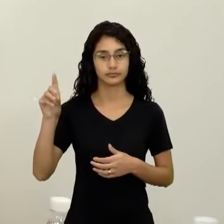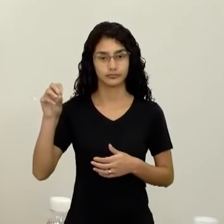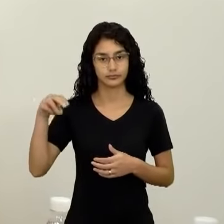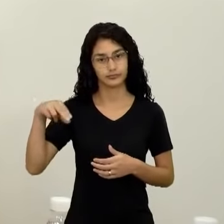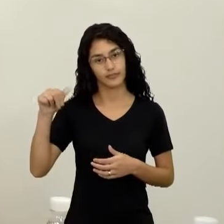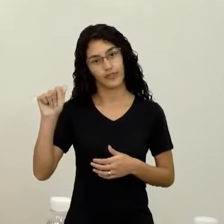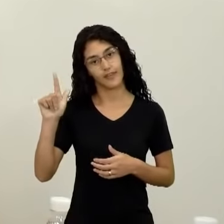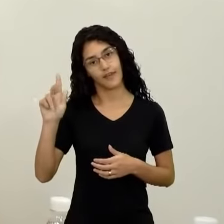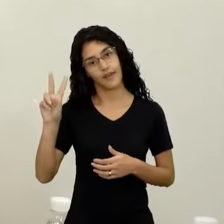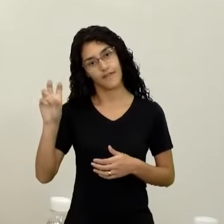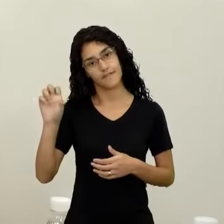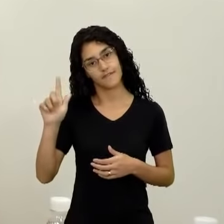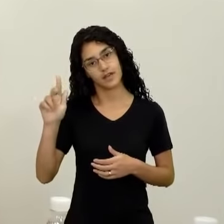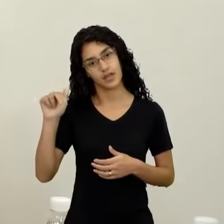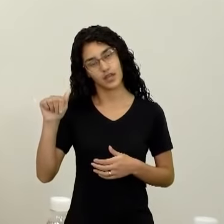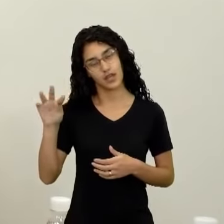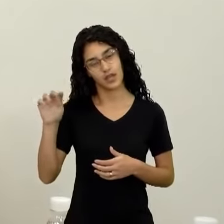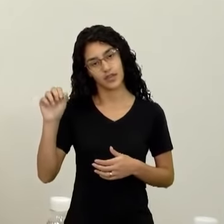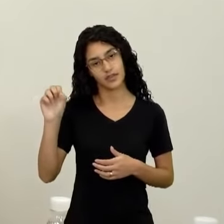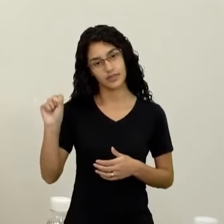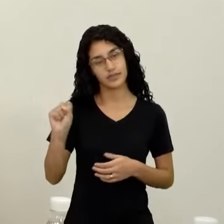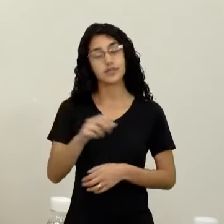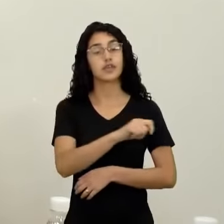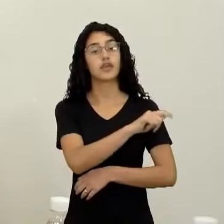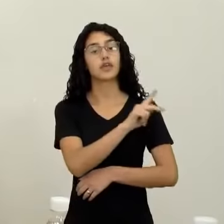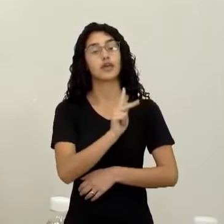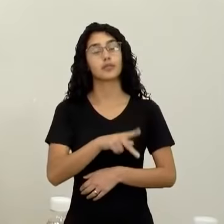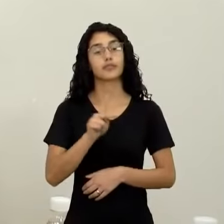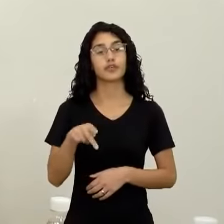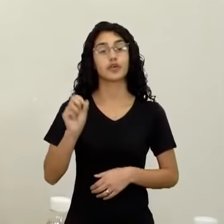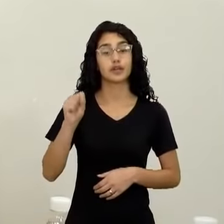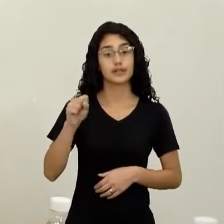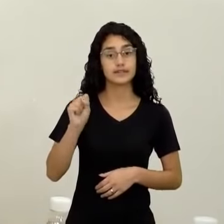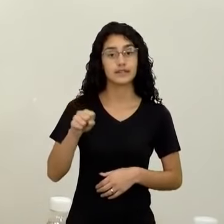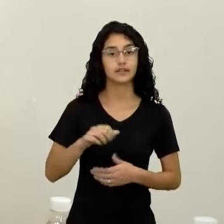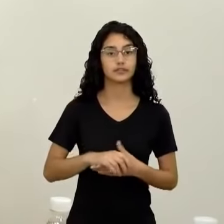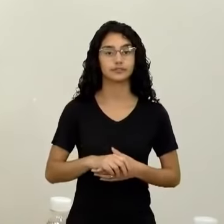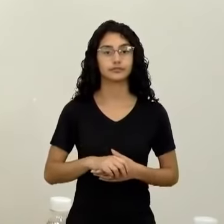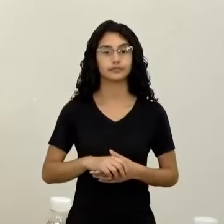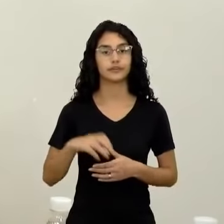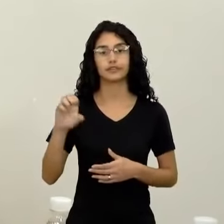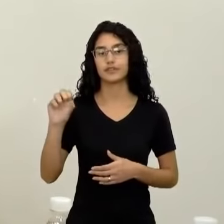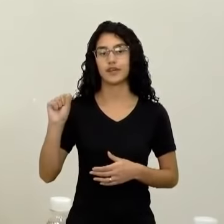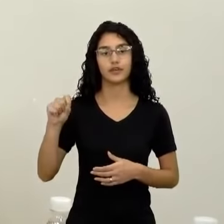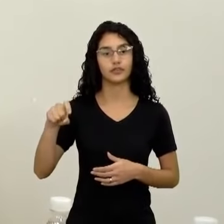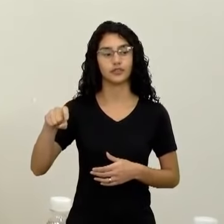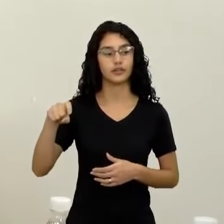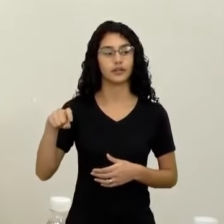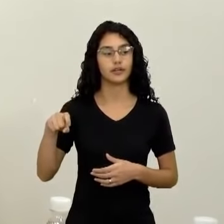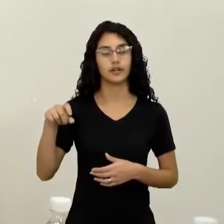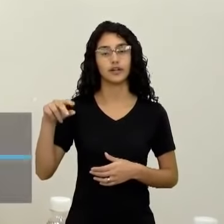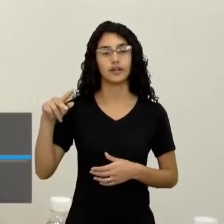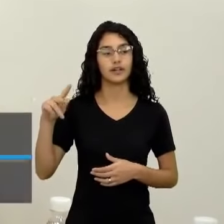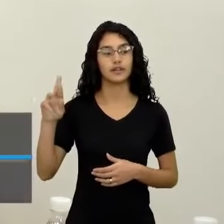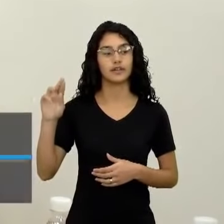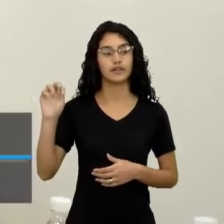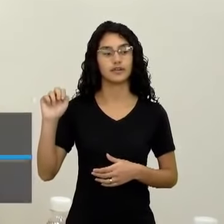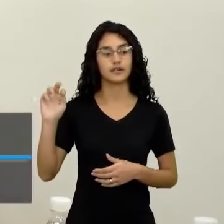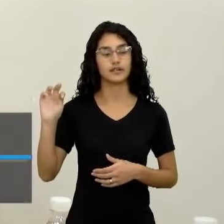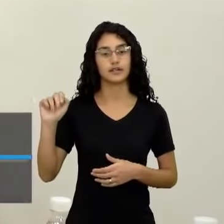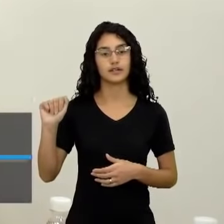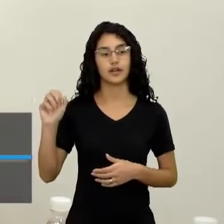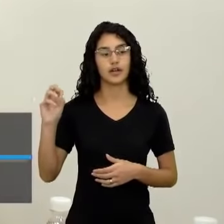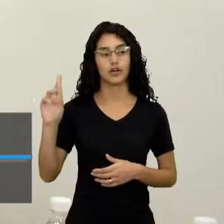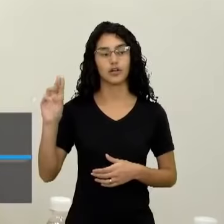e a professora Lucinéia coloca assim extraordinário o livro tem o livro extraordinário depois o filme